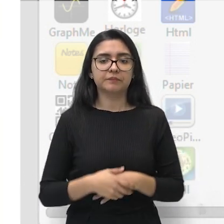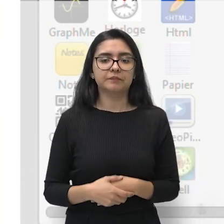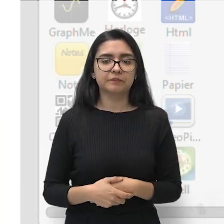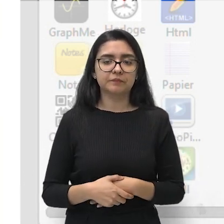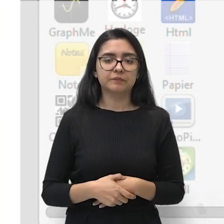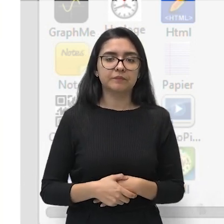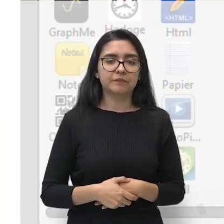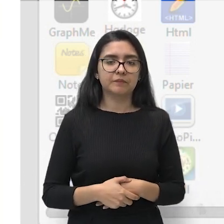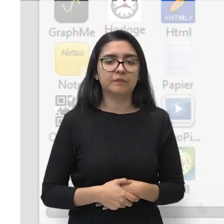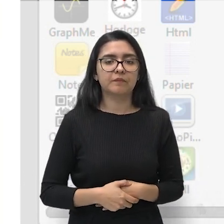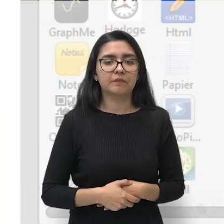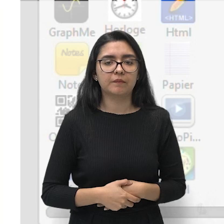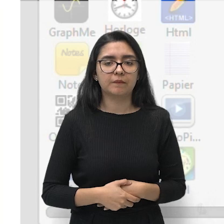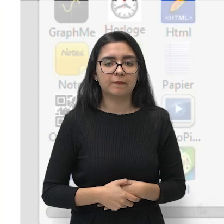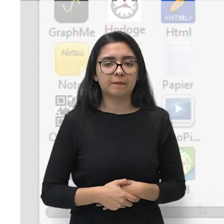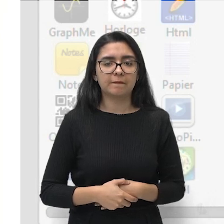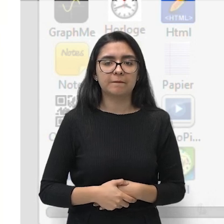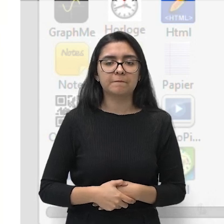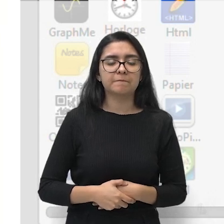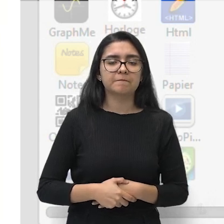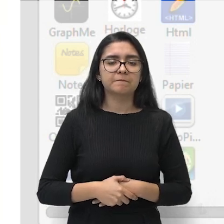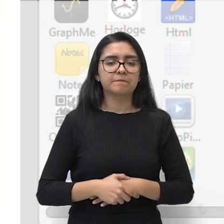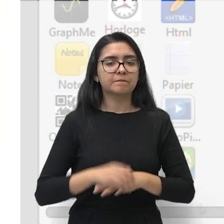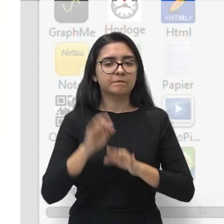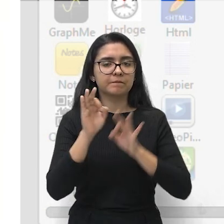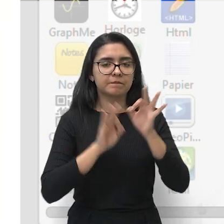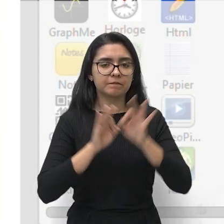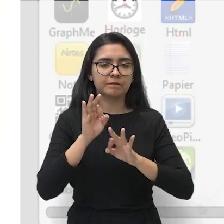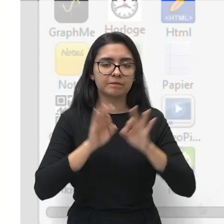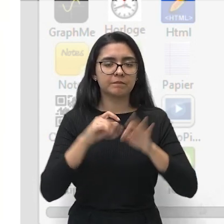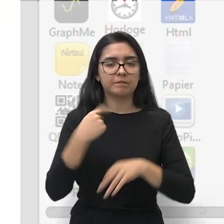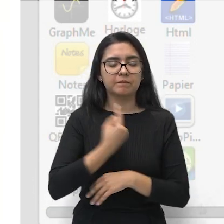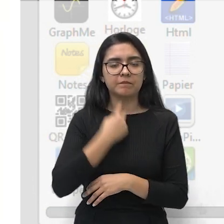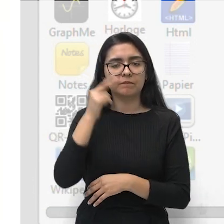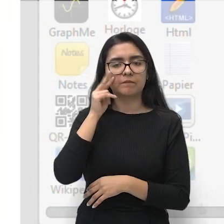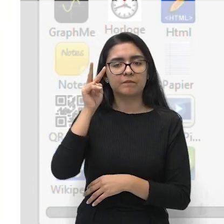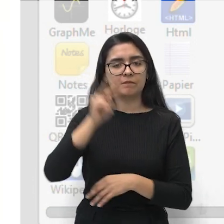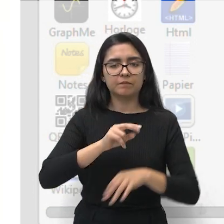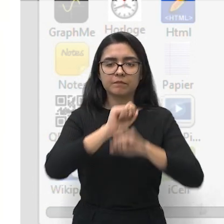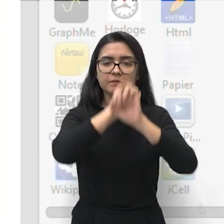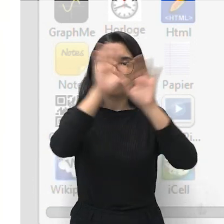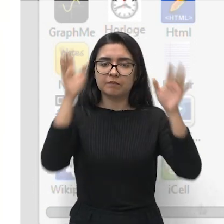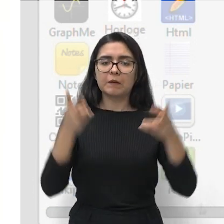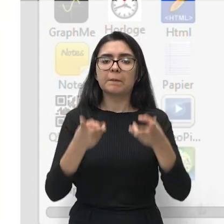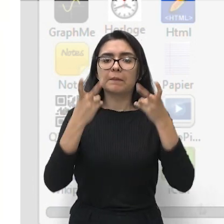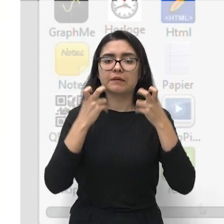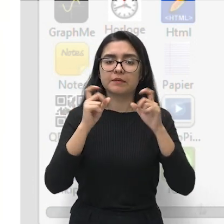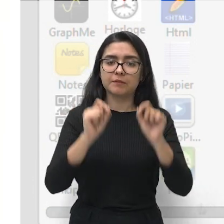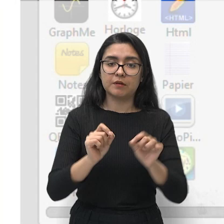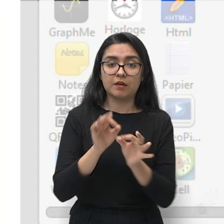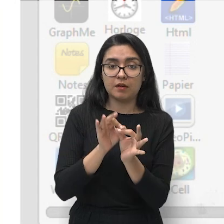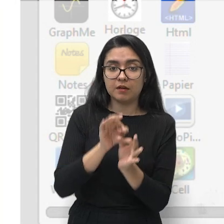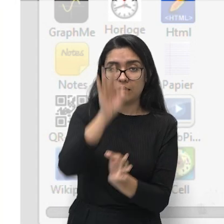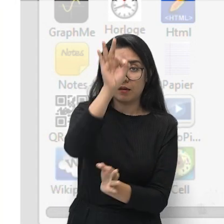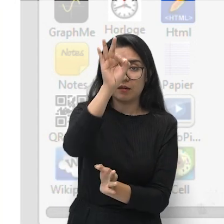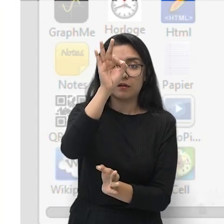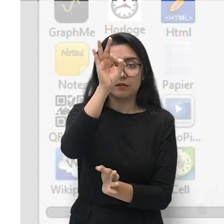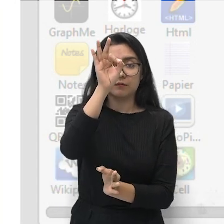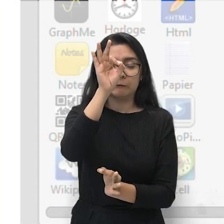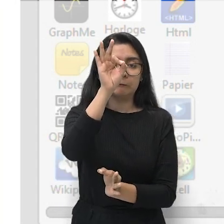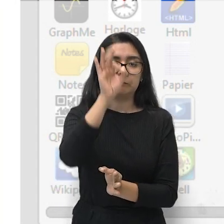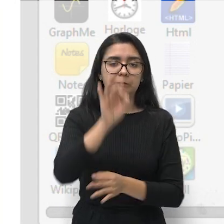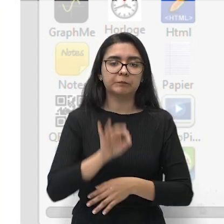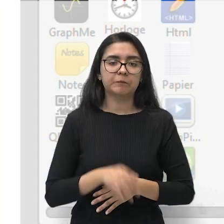Trazer aqui para baixo, para a gente visualizar melhor. Ó, a gente pode ver aqui, ó, que a reta que foi criada, ó, que está aqui mais